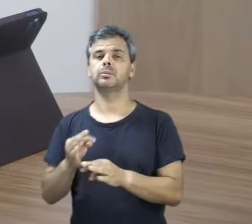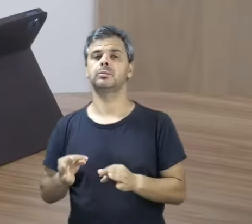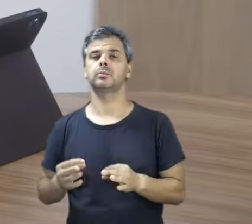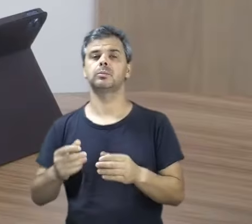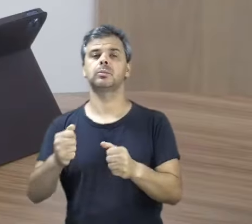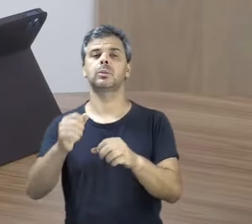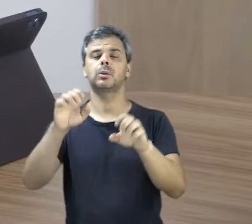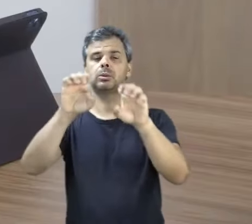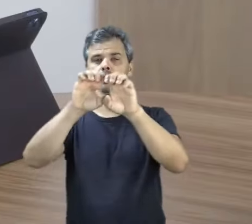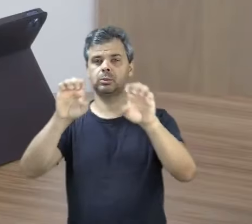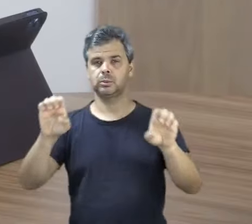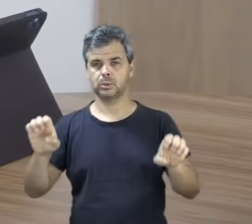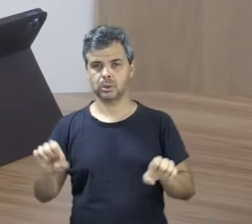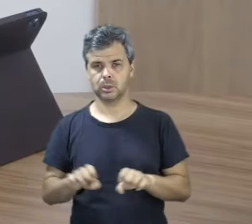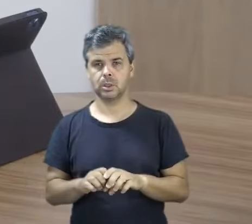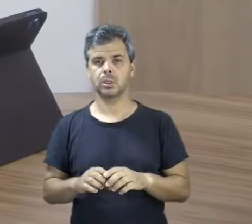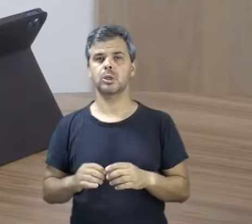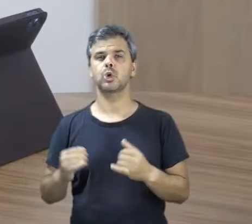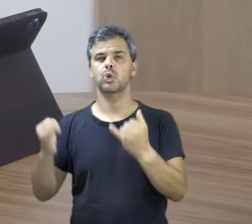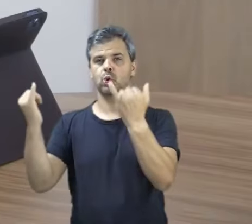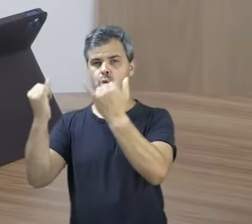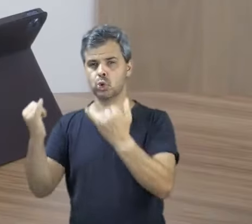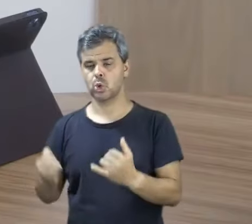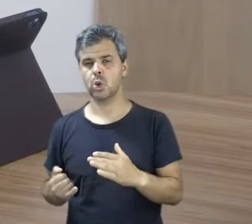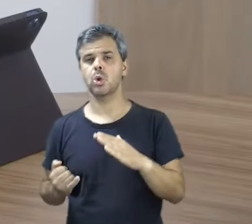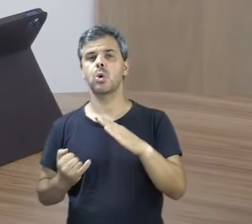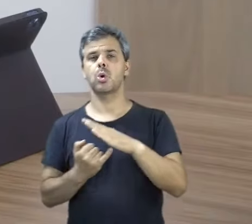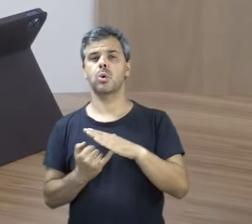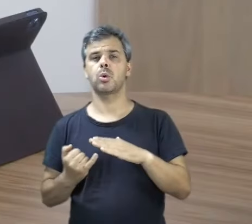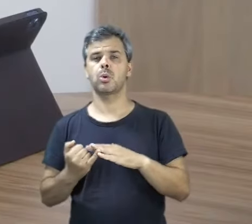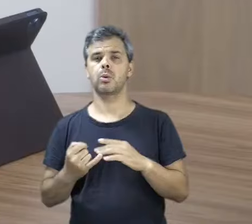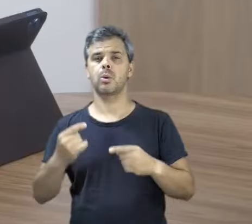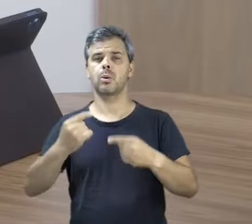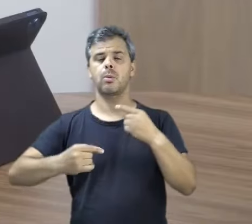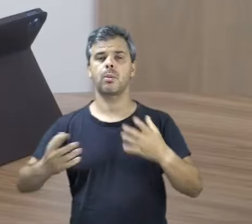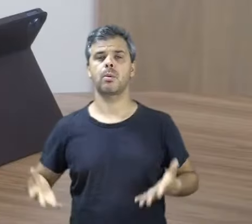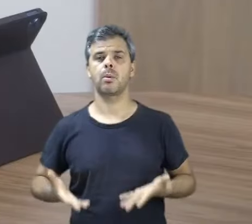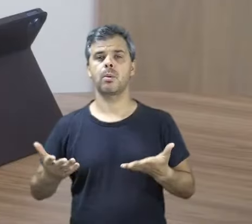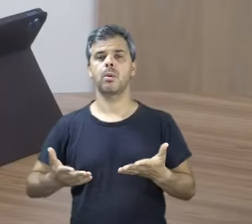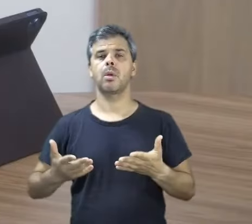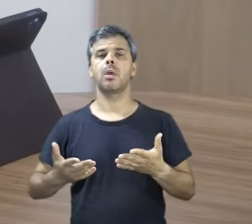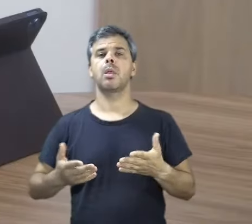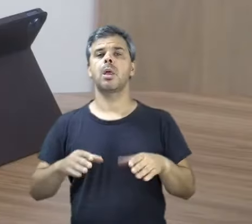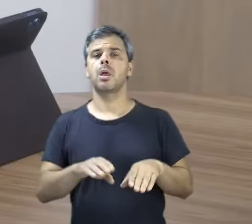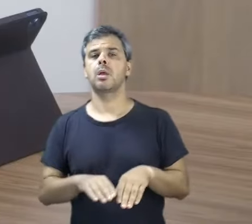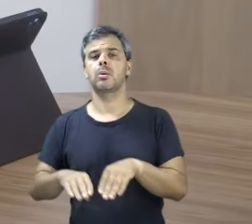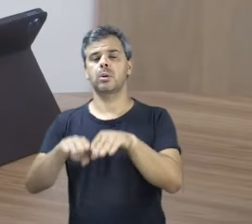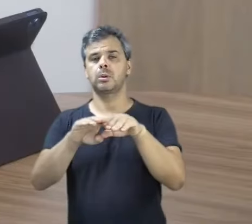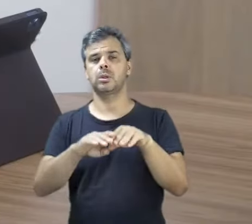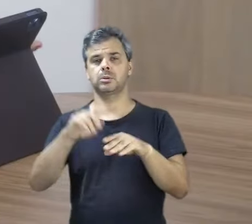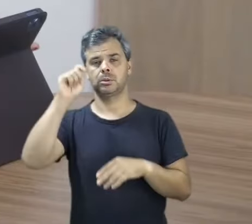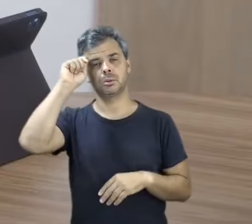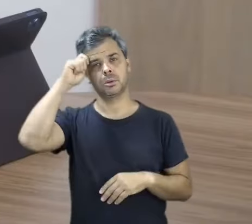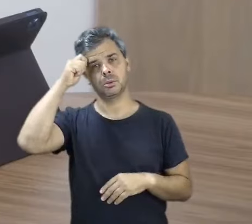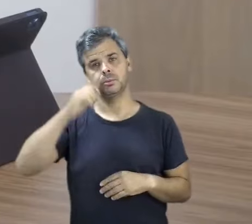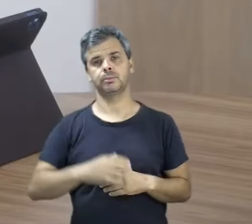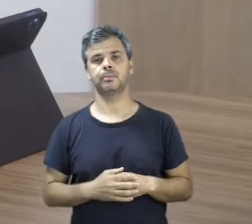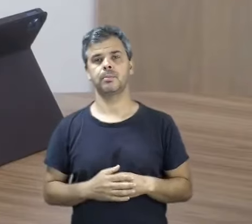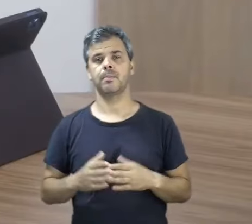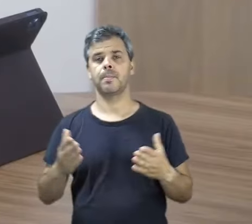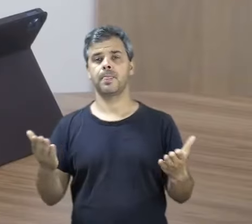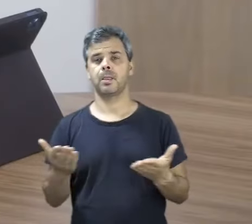essa estruturação dos desenhos institucionais, né, da política de promoção da igualdade racial. E agora, durante